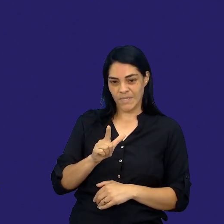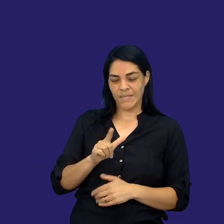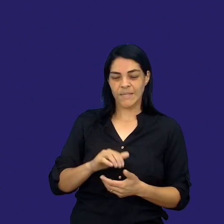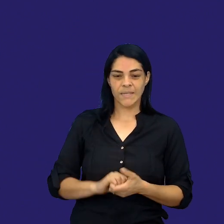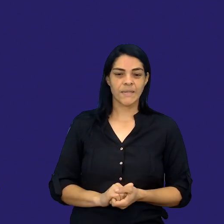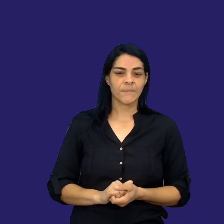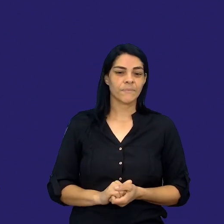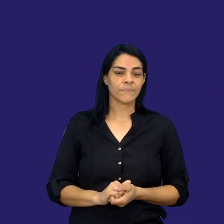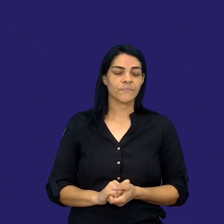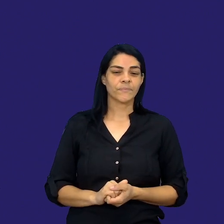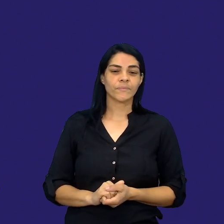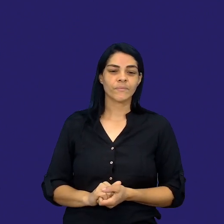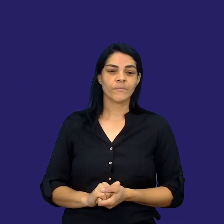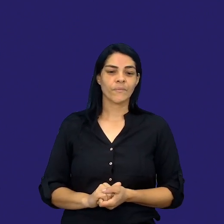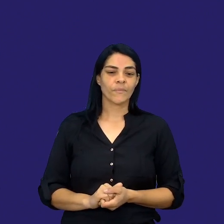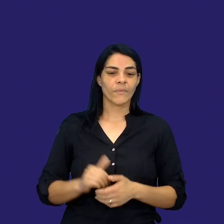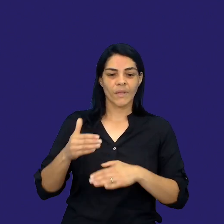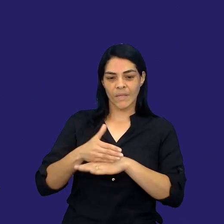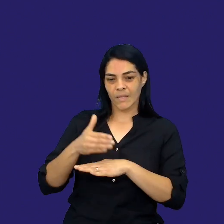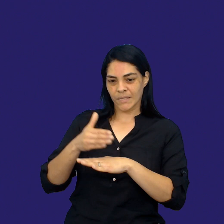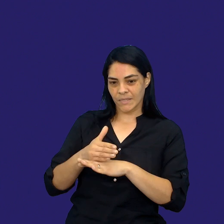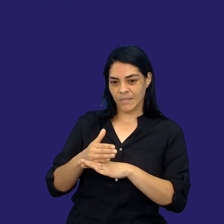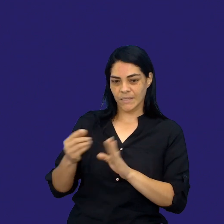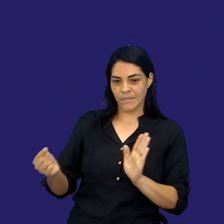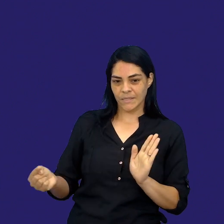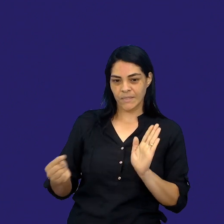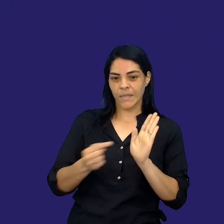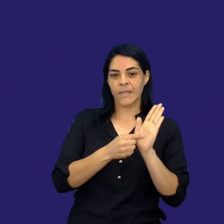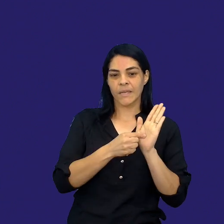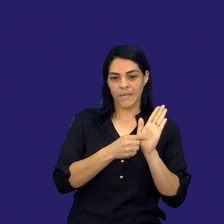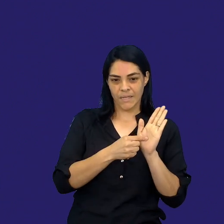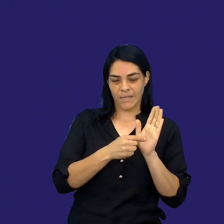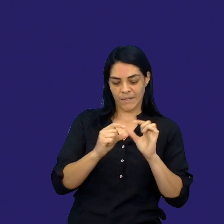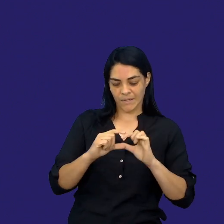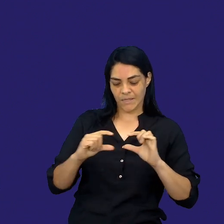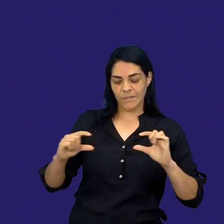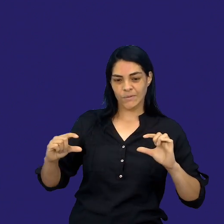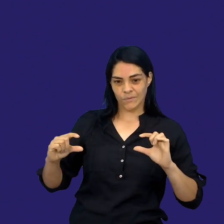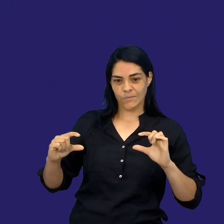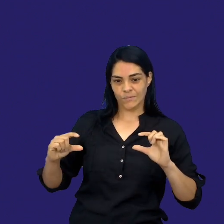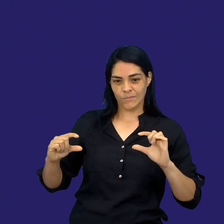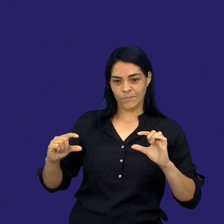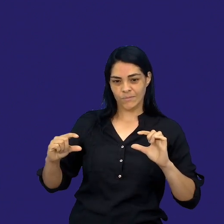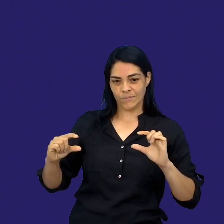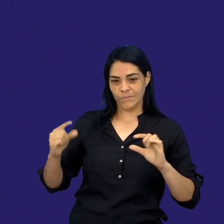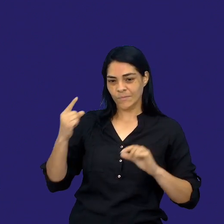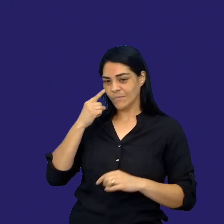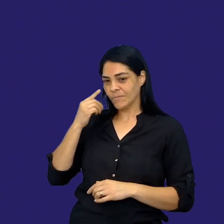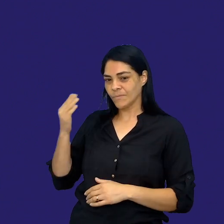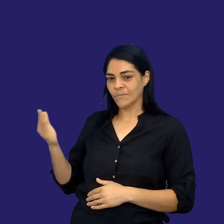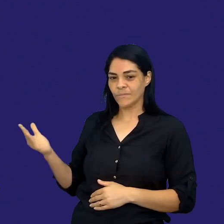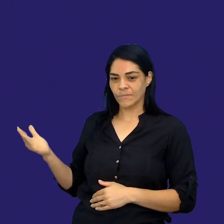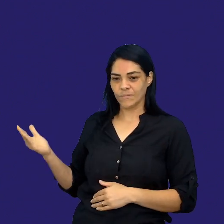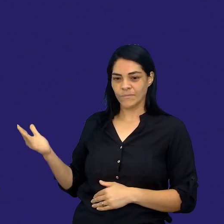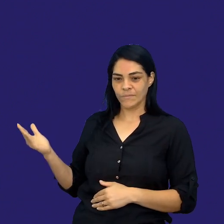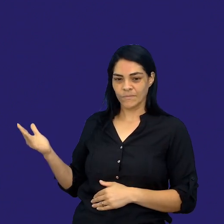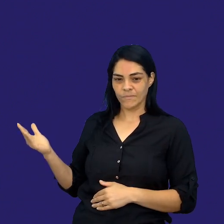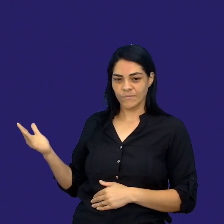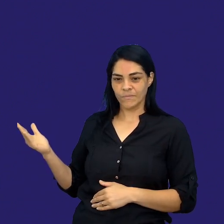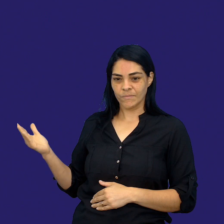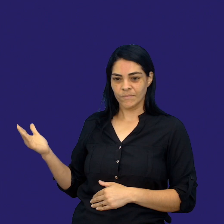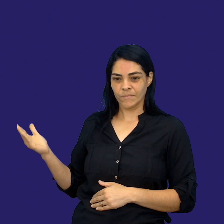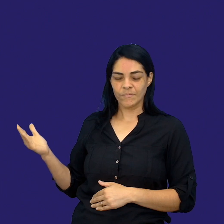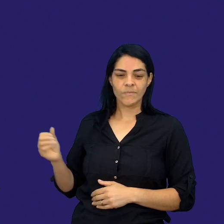né, basta clicar na moldura azul, mais claro, onde está escrito Ensino